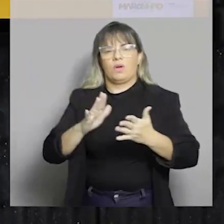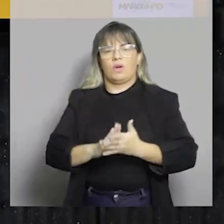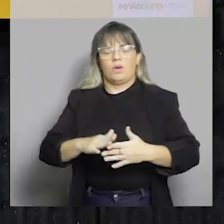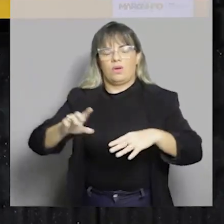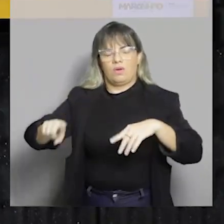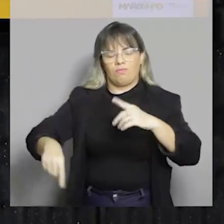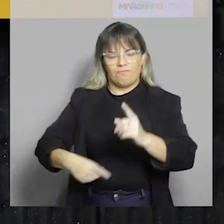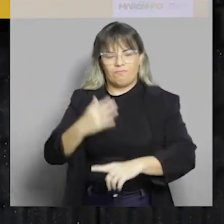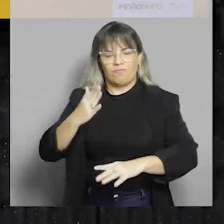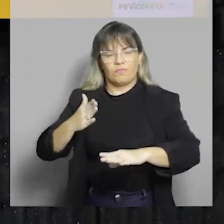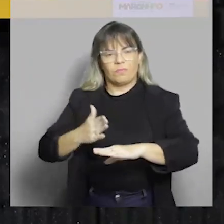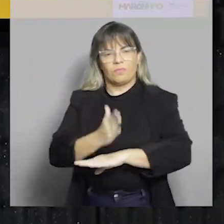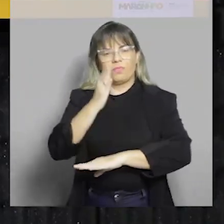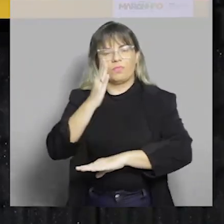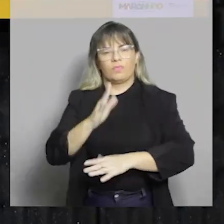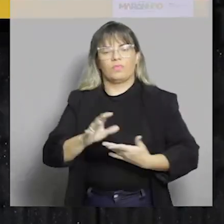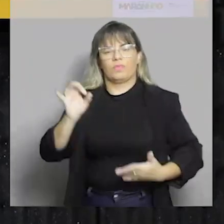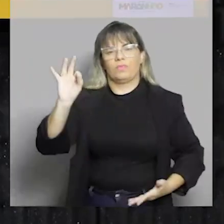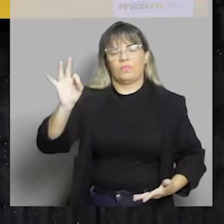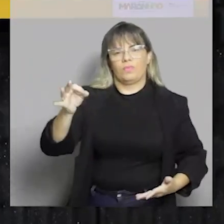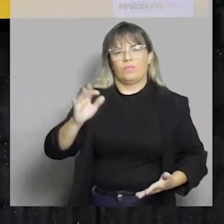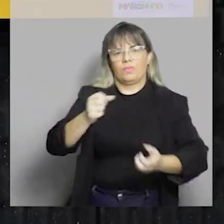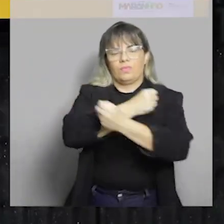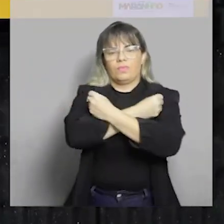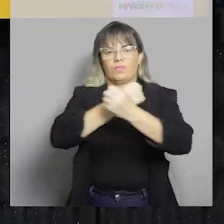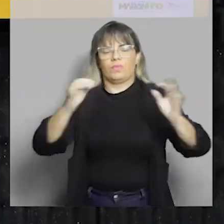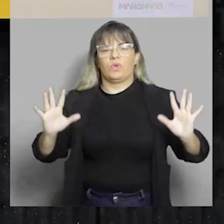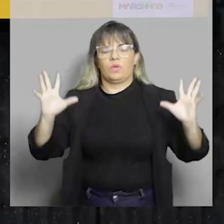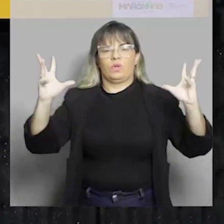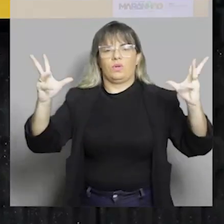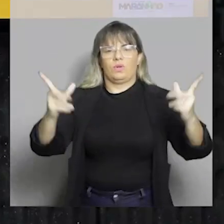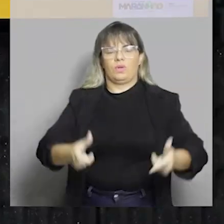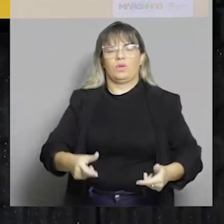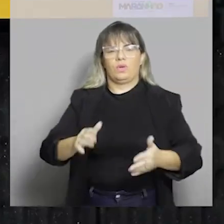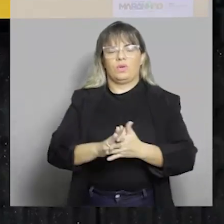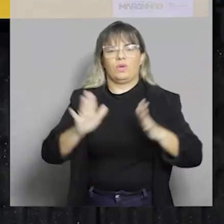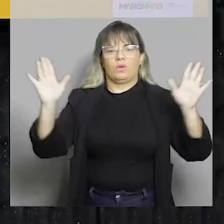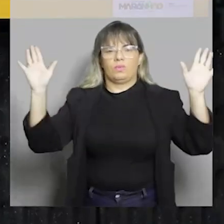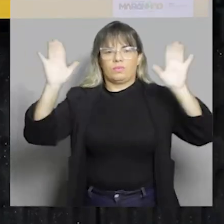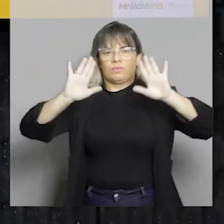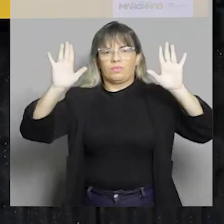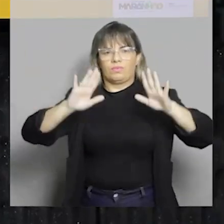buscar essa aprovação, tá certo? Um abraço a todos e valeu!